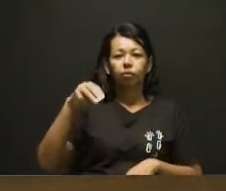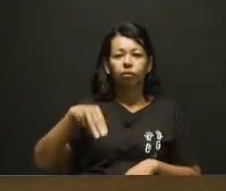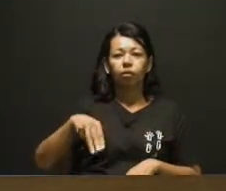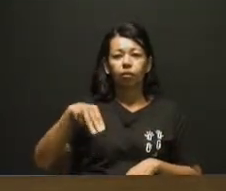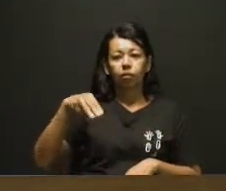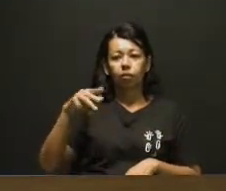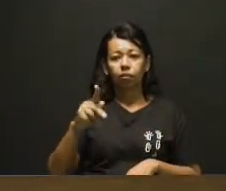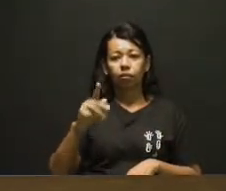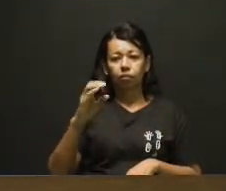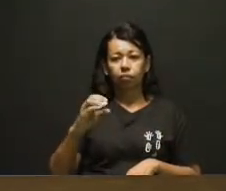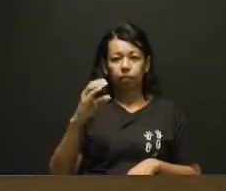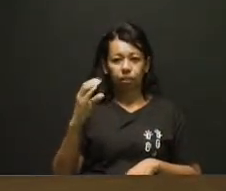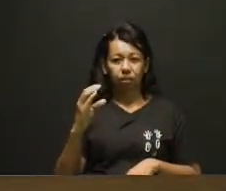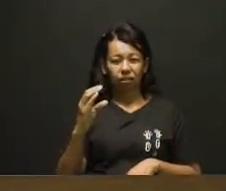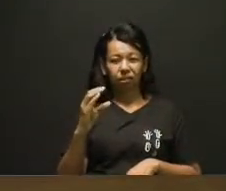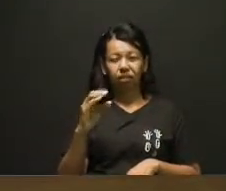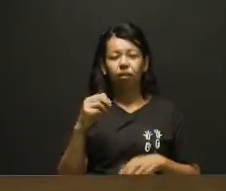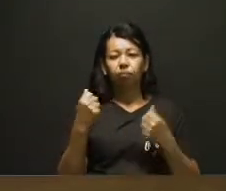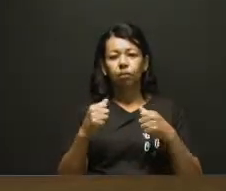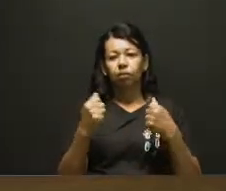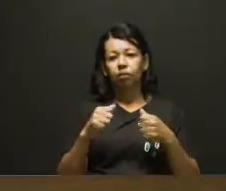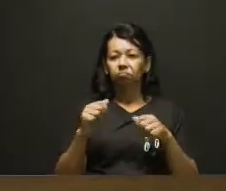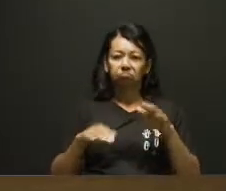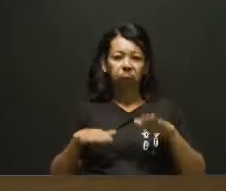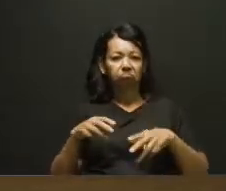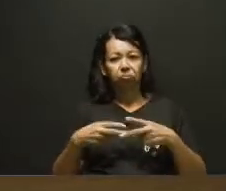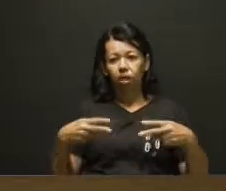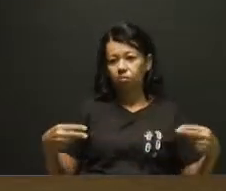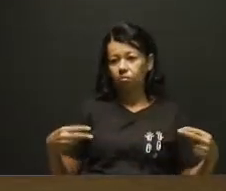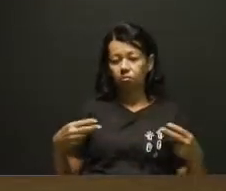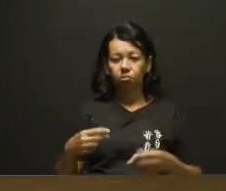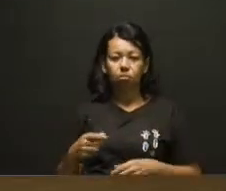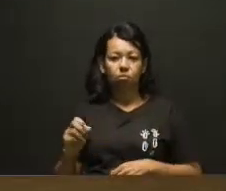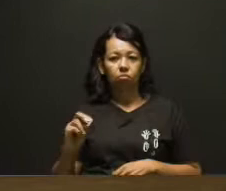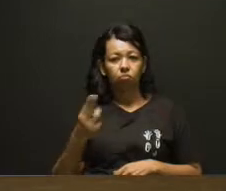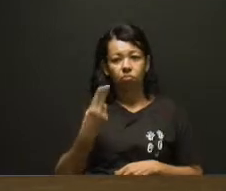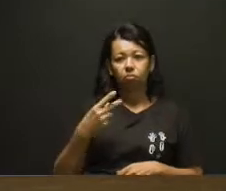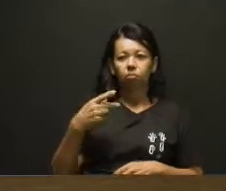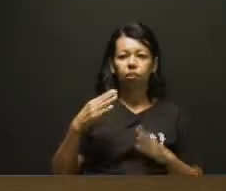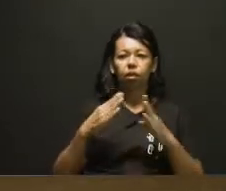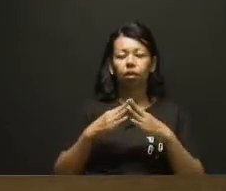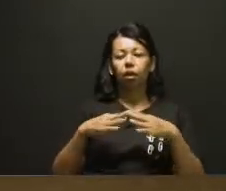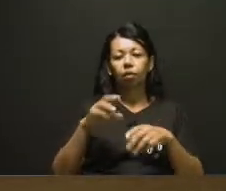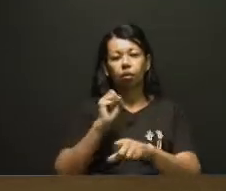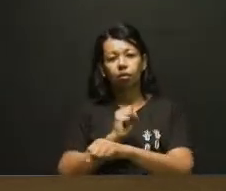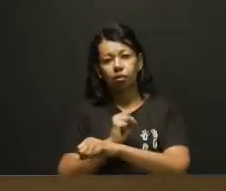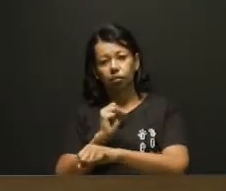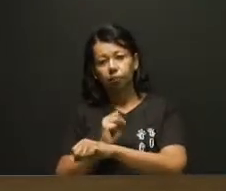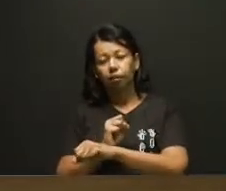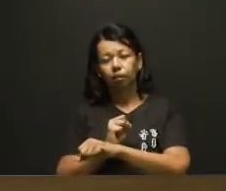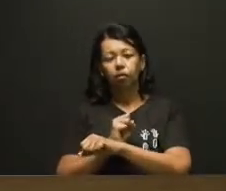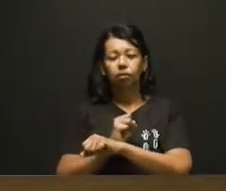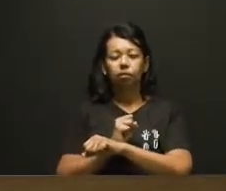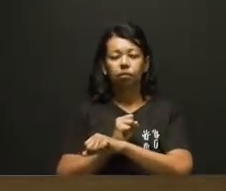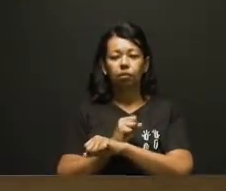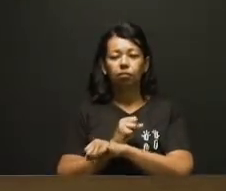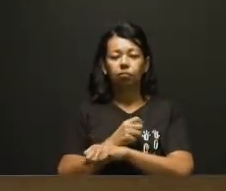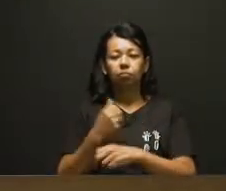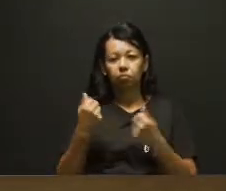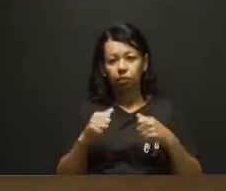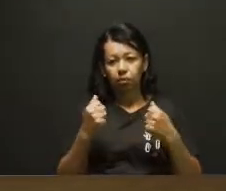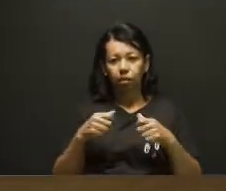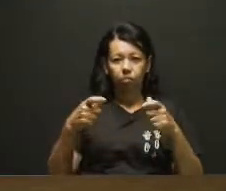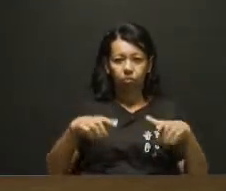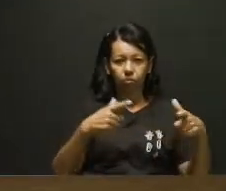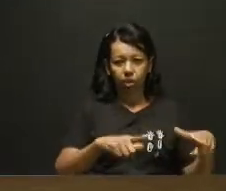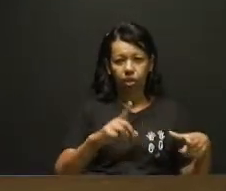projeto tem alguma coisa que precisa de um equipamento não sei preciso equipamento na casa esperança ou no centro multidisciplinar não sei se ainda tentando minar algum